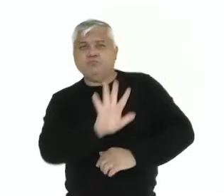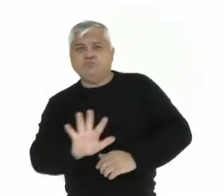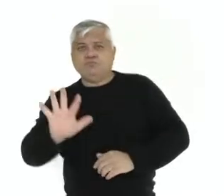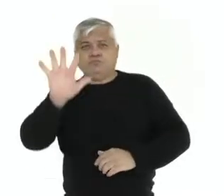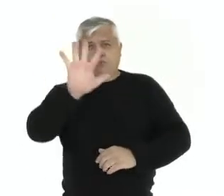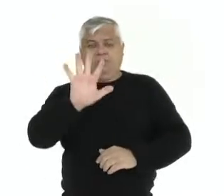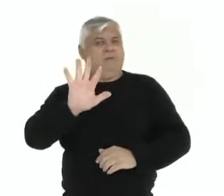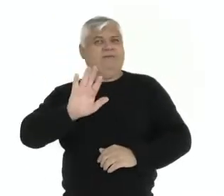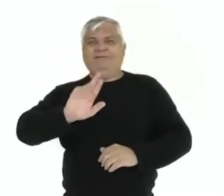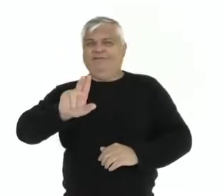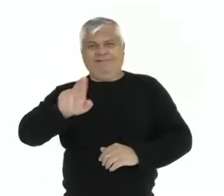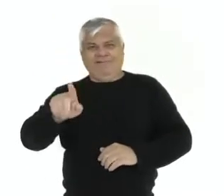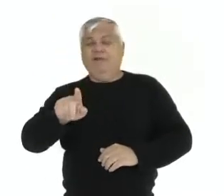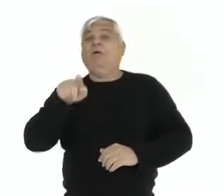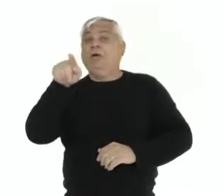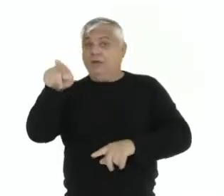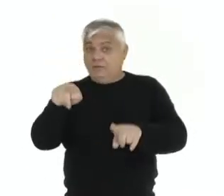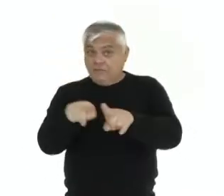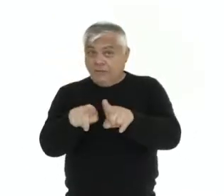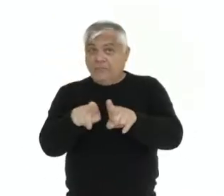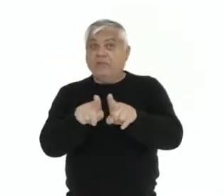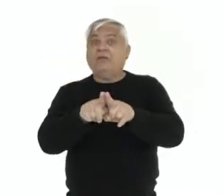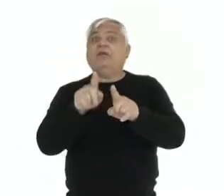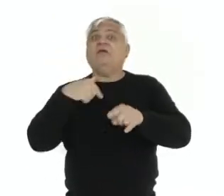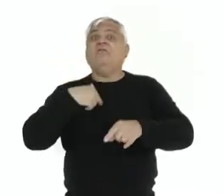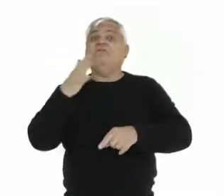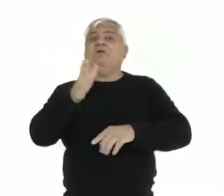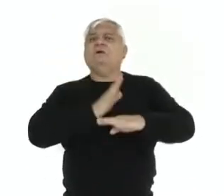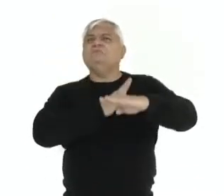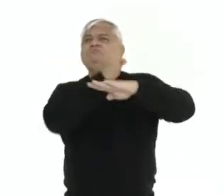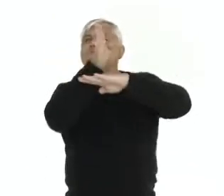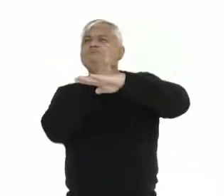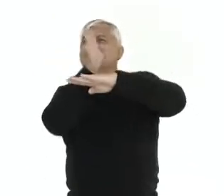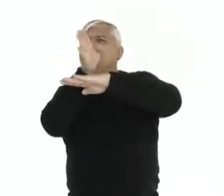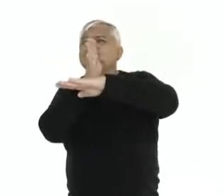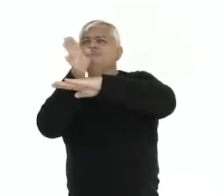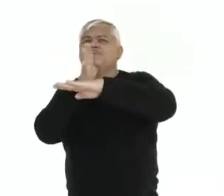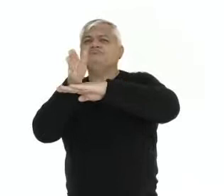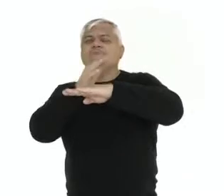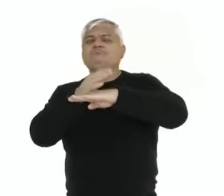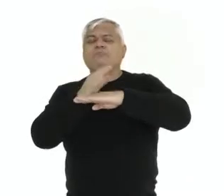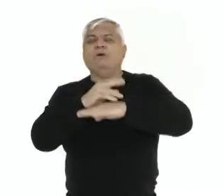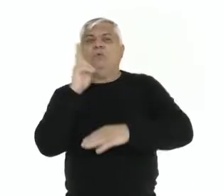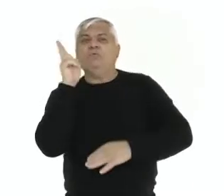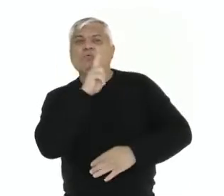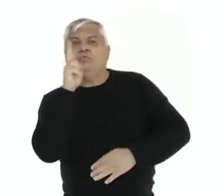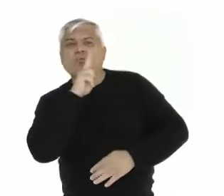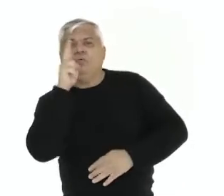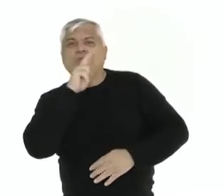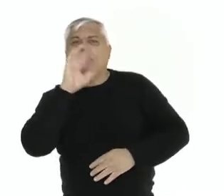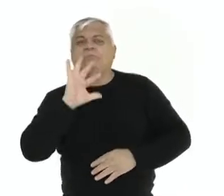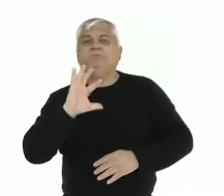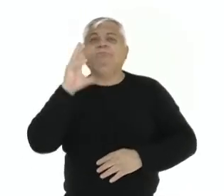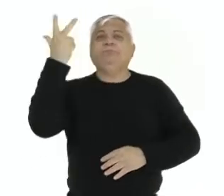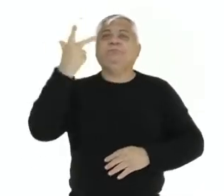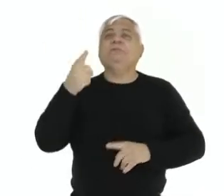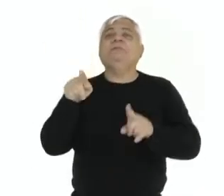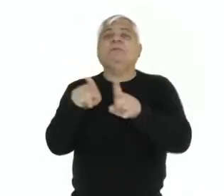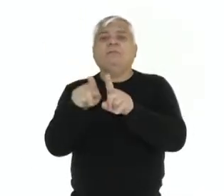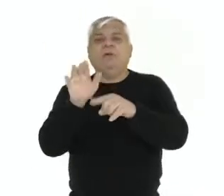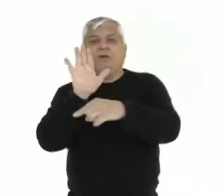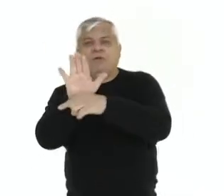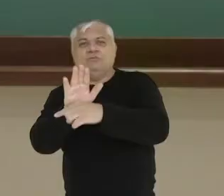nacional, como também ele é chamado para missões em situações de emergência e de interesse social